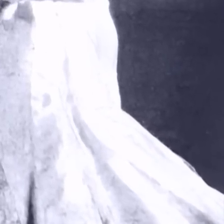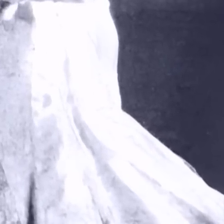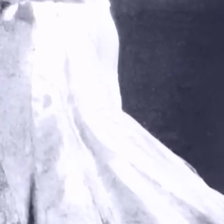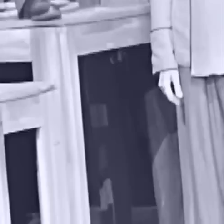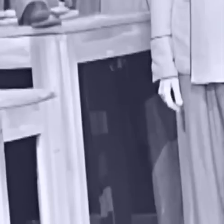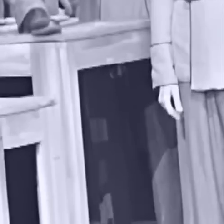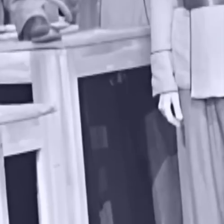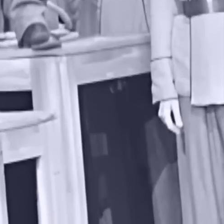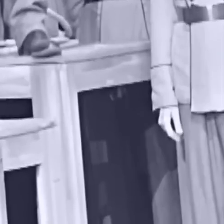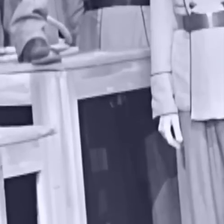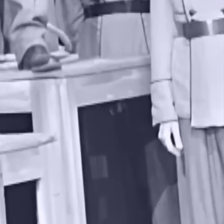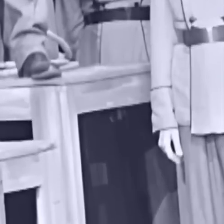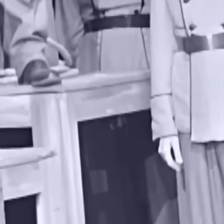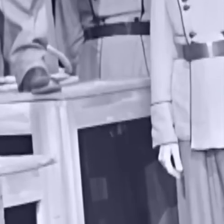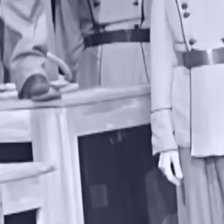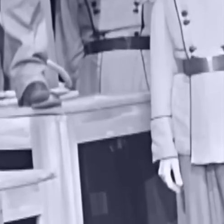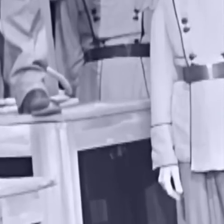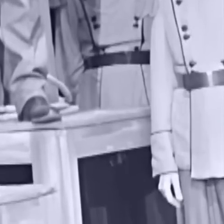Spaß,